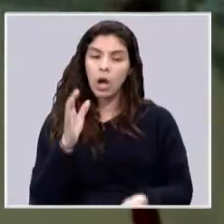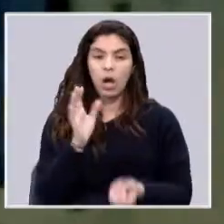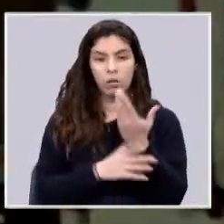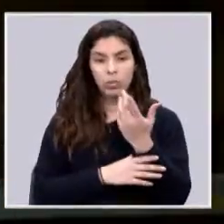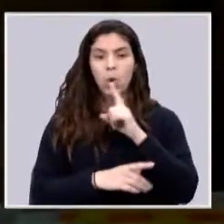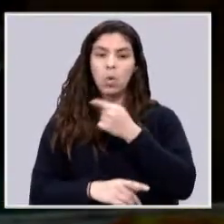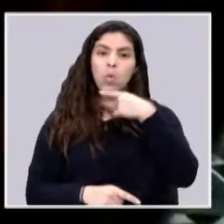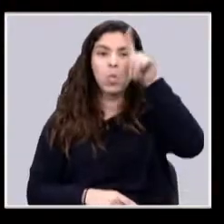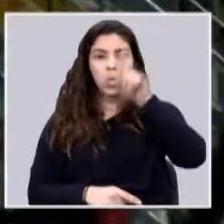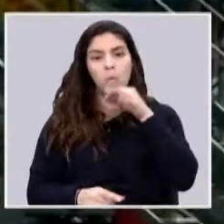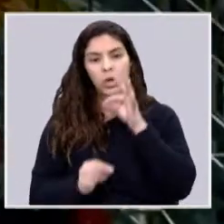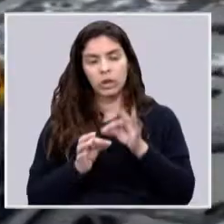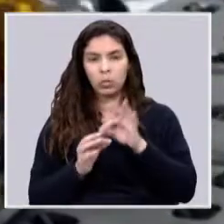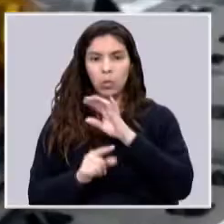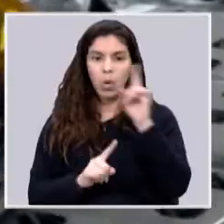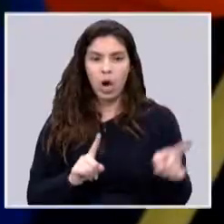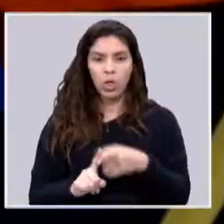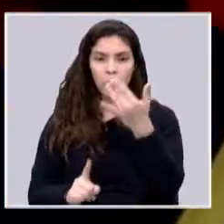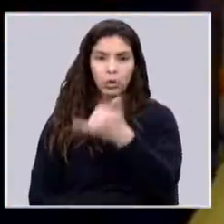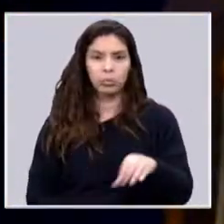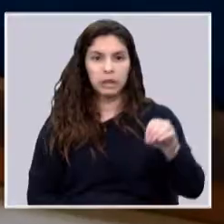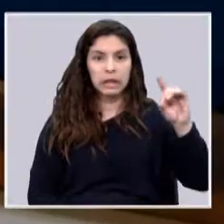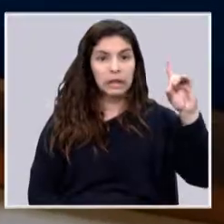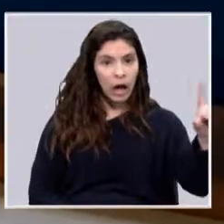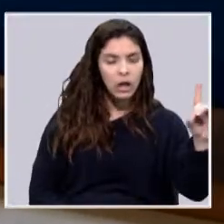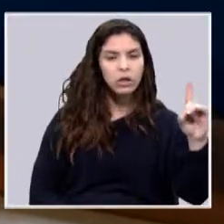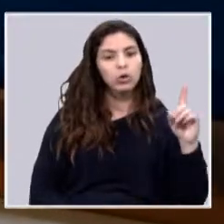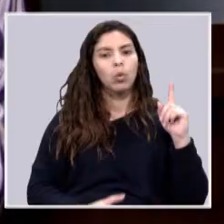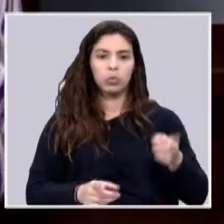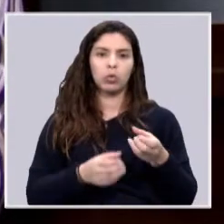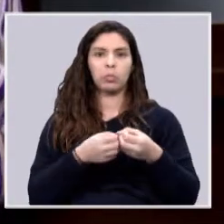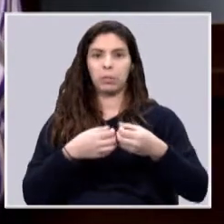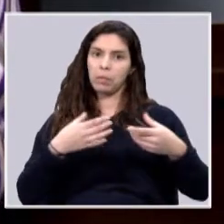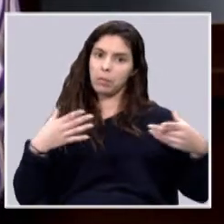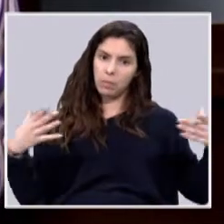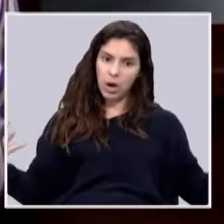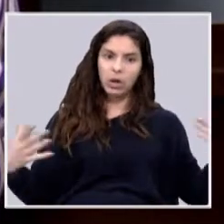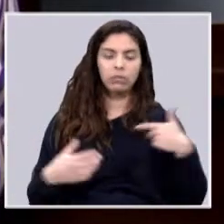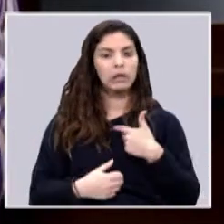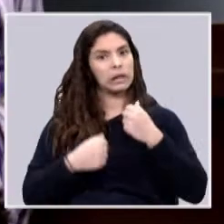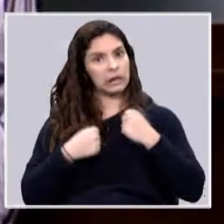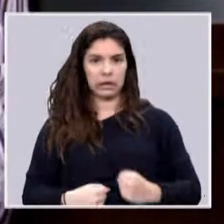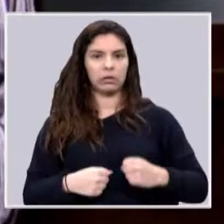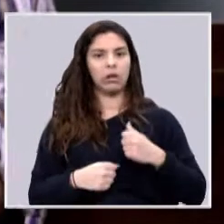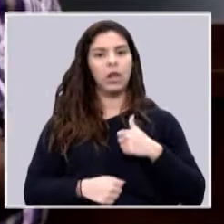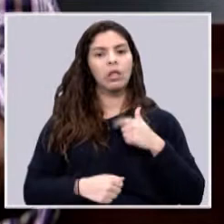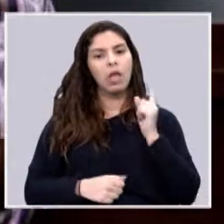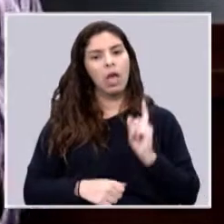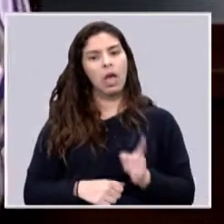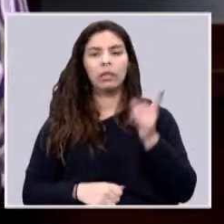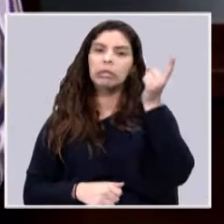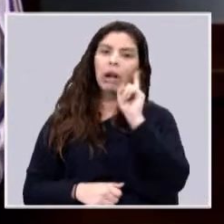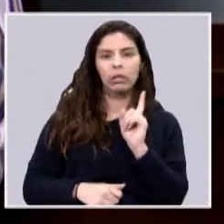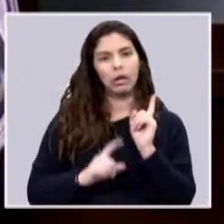no dia 1 de setembro de 2006, e não tem parado de crescer e, enfim, gosto de pensar de se afirmar no